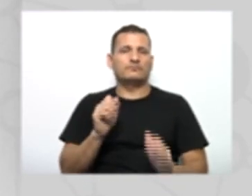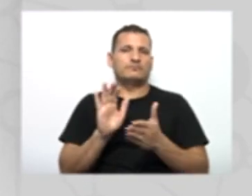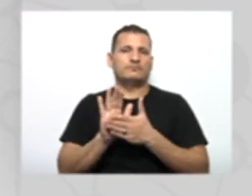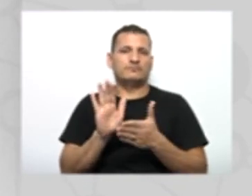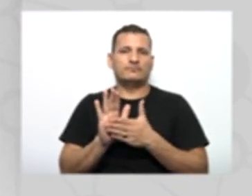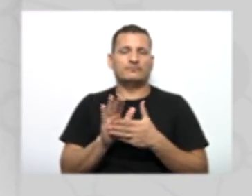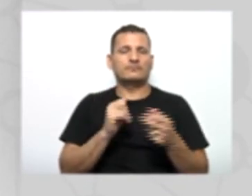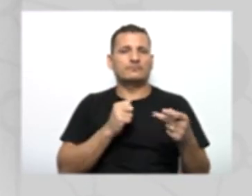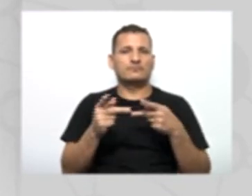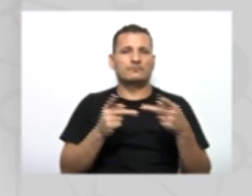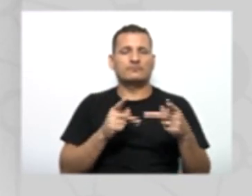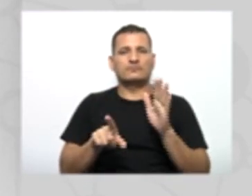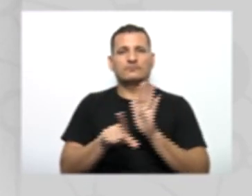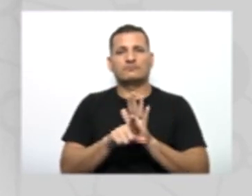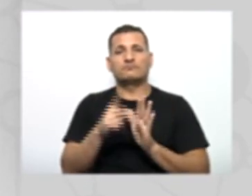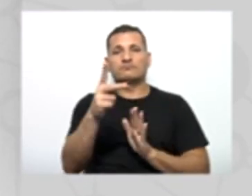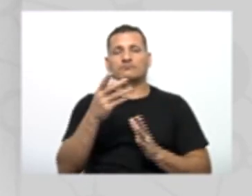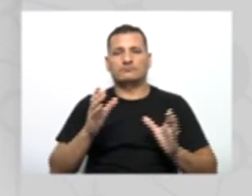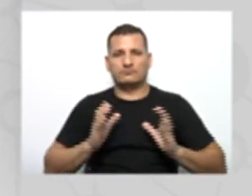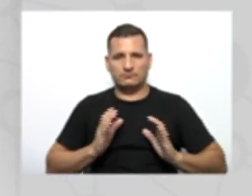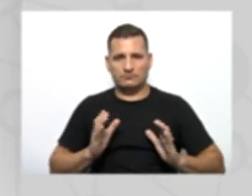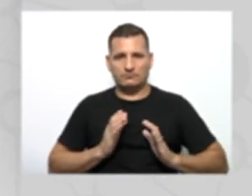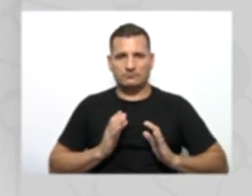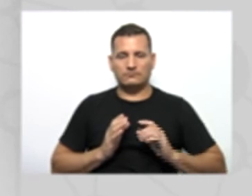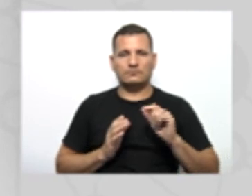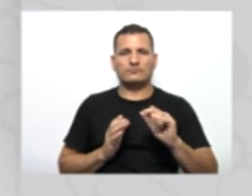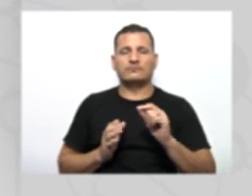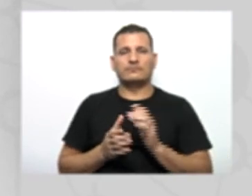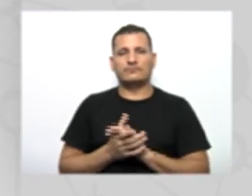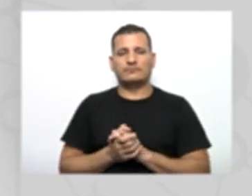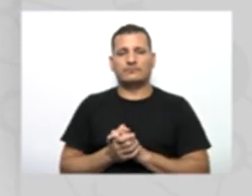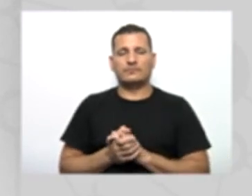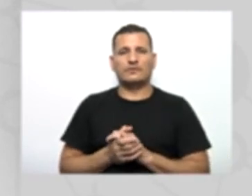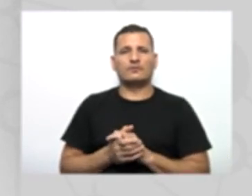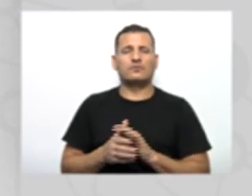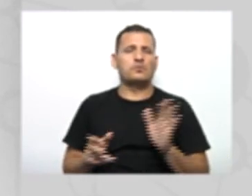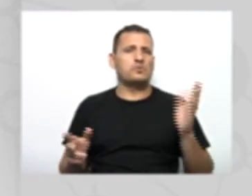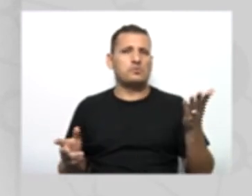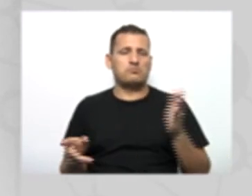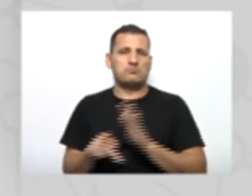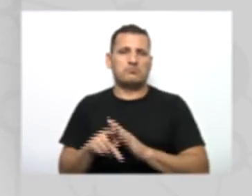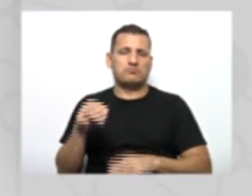sociedade, né? Falando sobre a importância do respeito entre pais e filhos e a